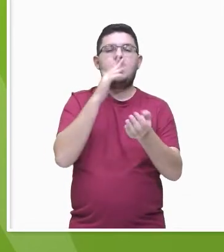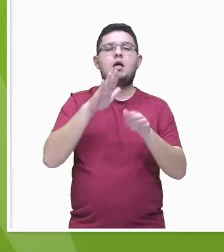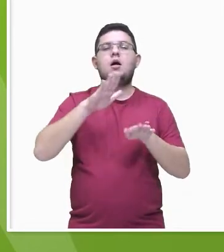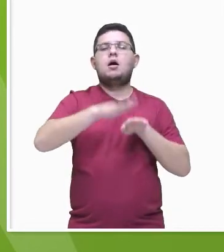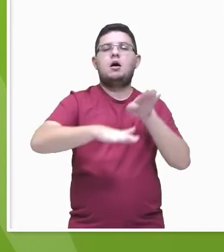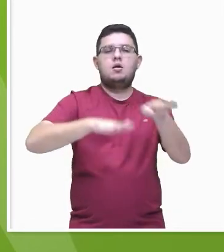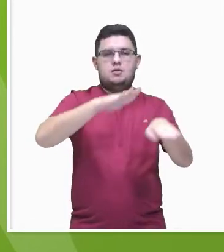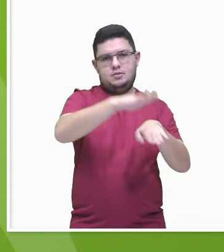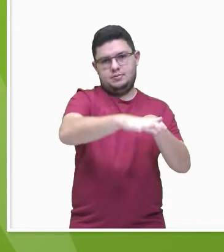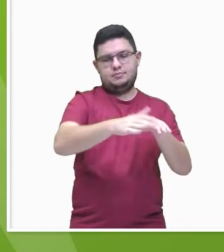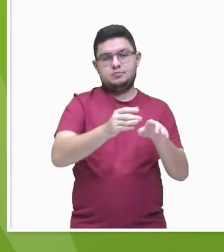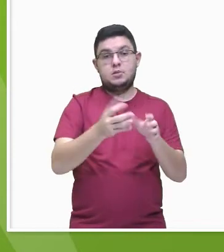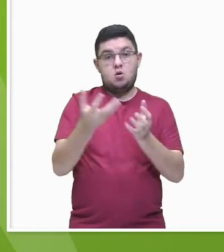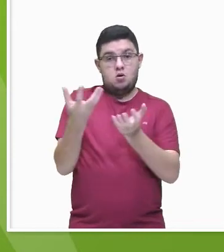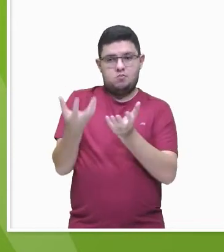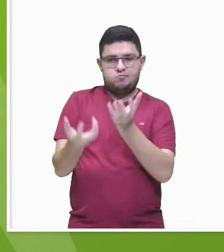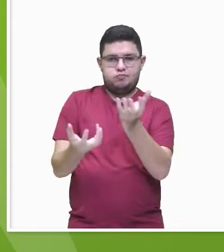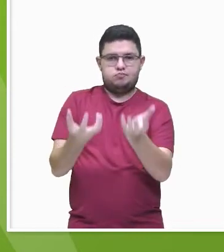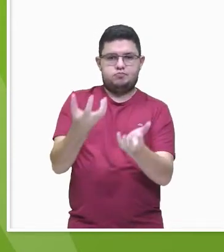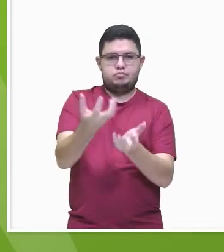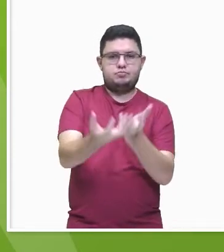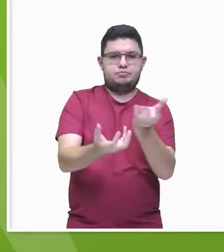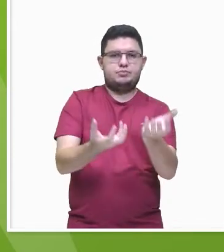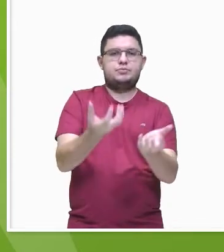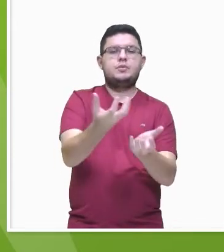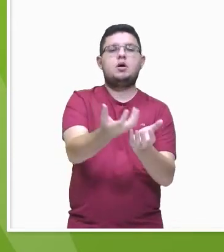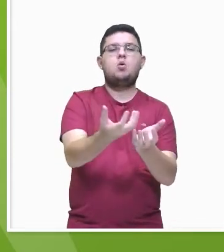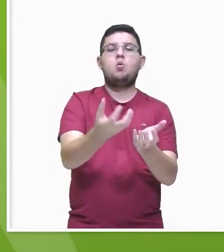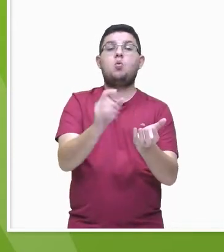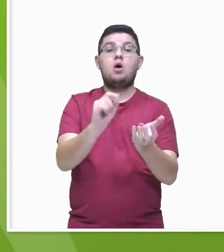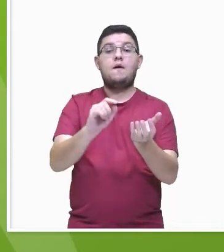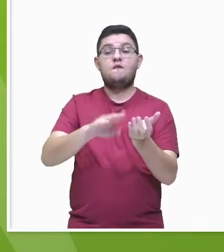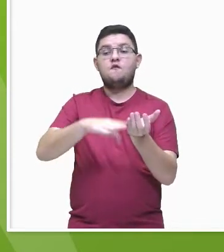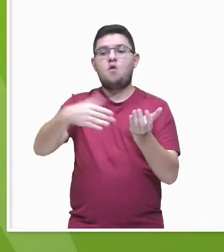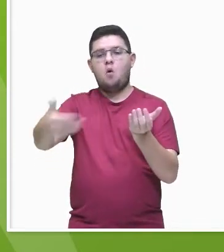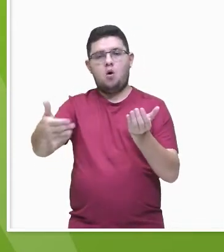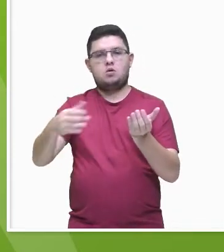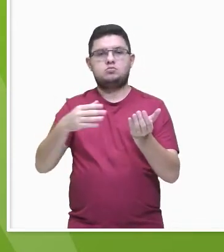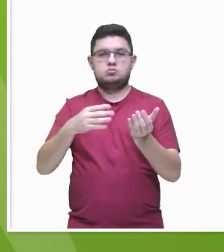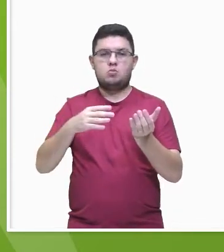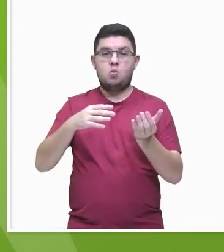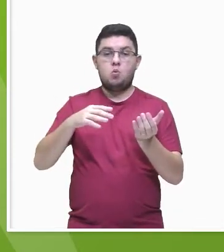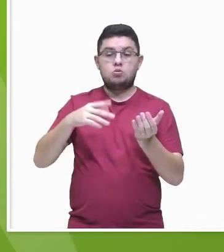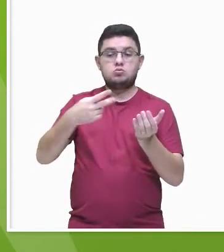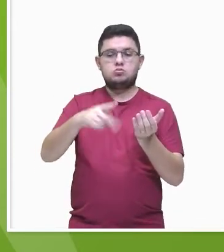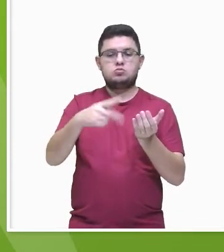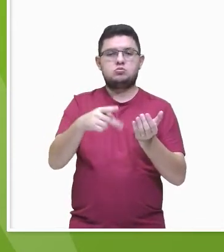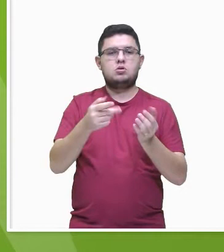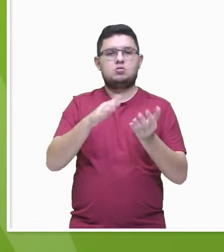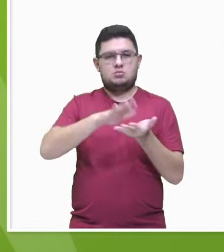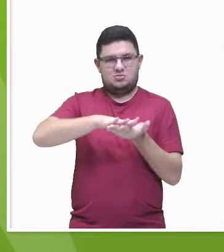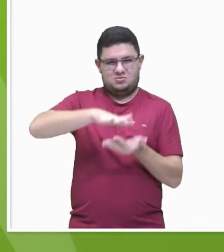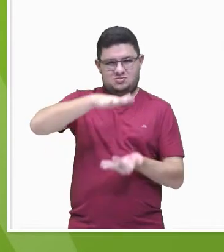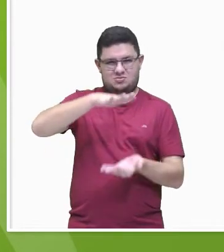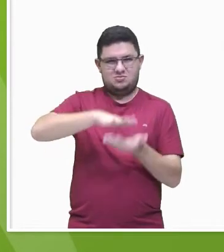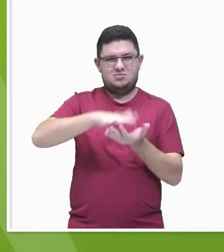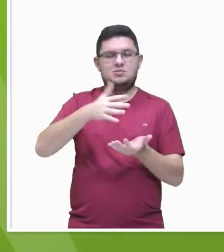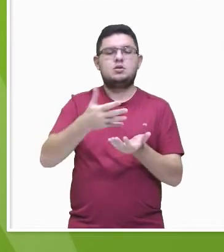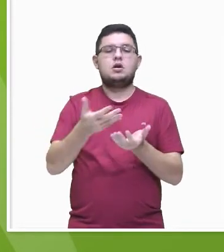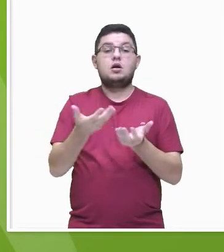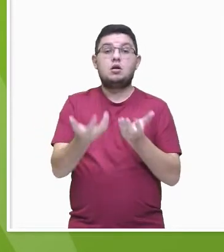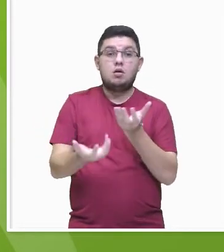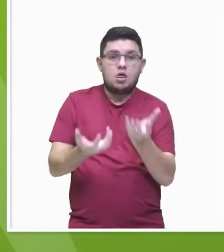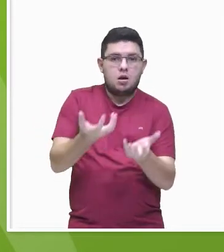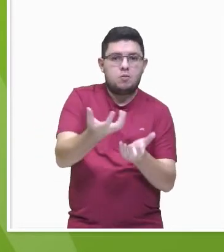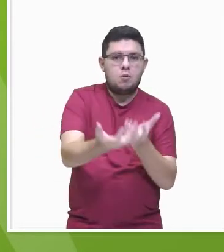pés ambulacrais, né, que é o que vai estar para fora do corpo aí da estrela do mar. Igual como a gente está observando aqui, ó, temos